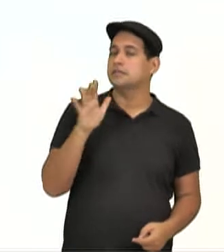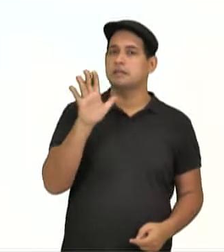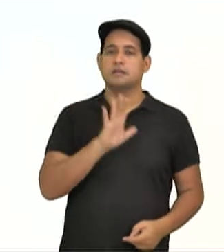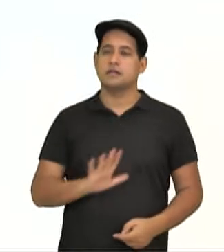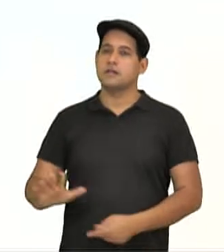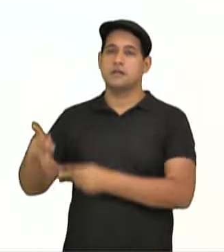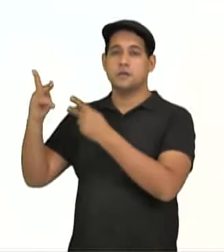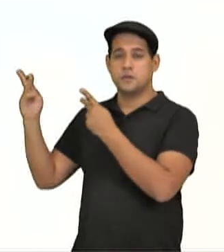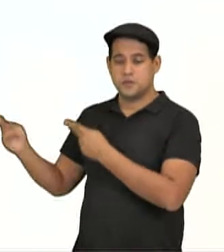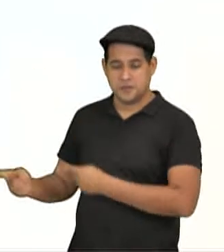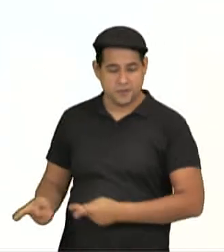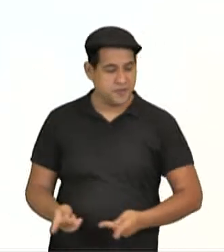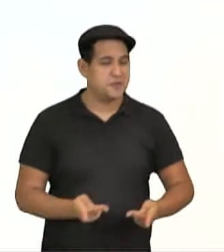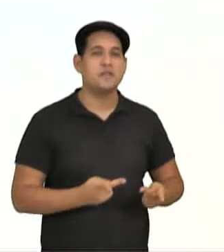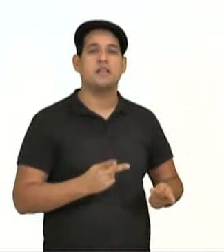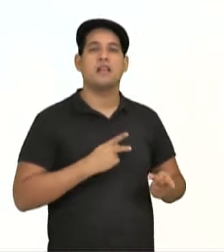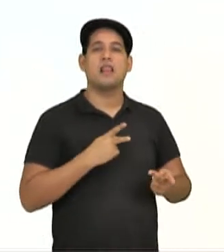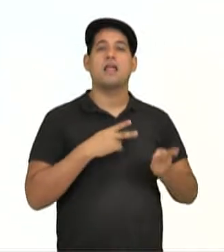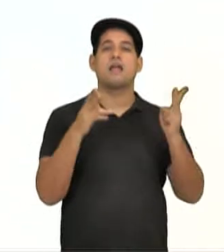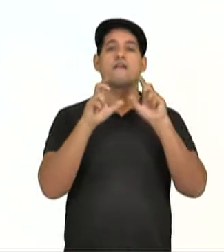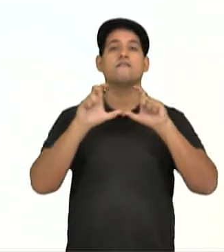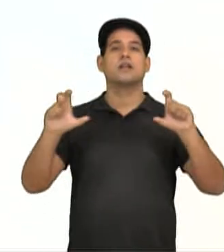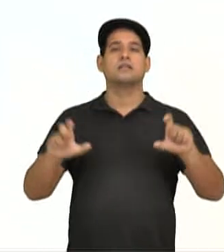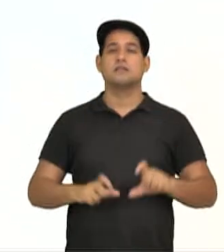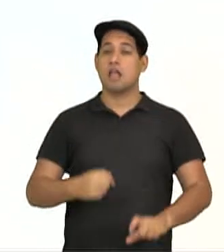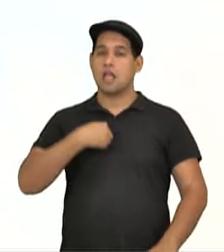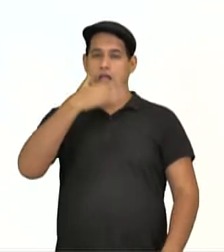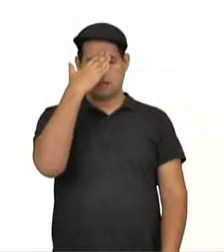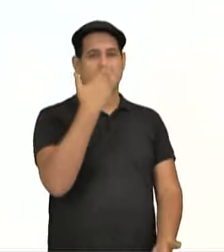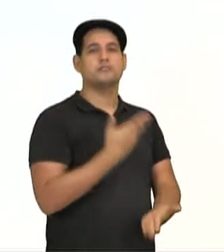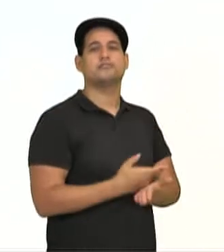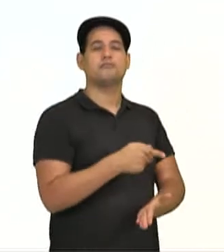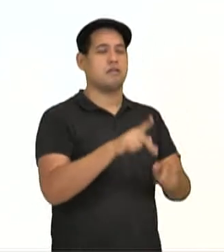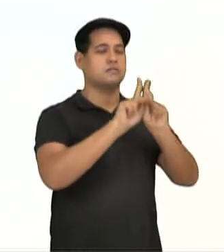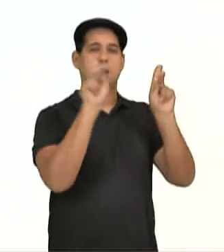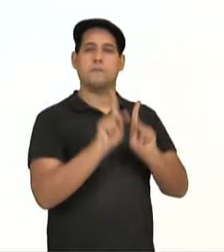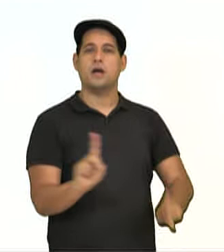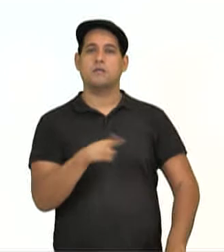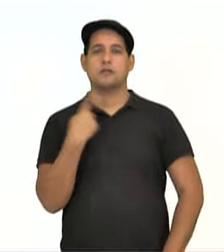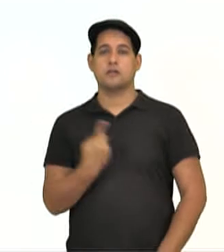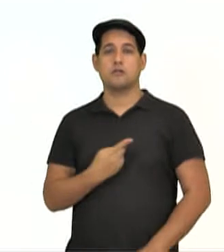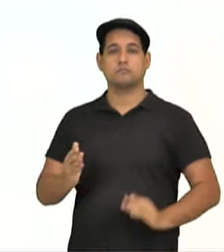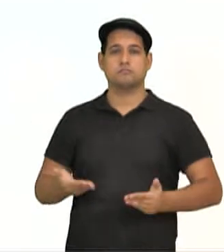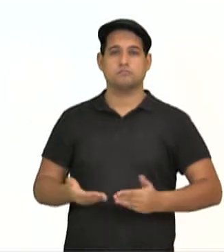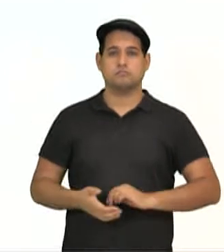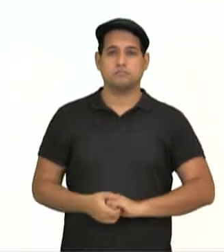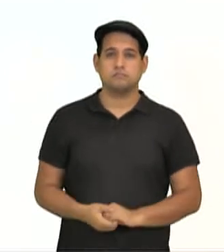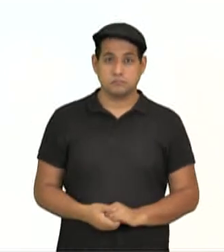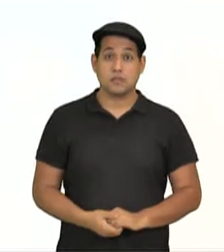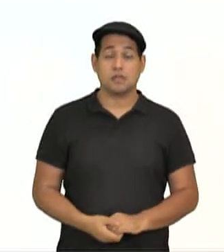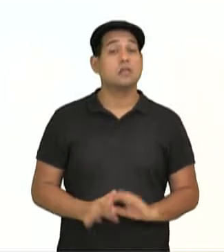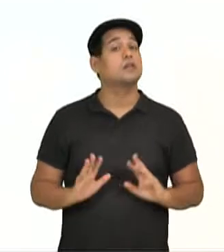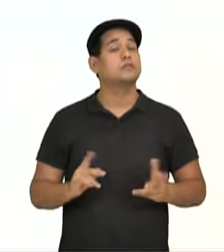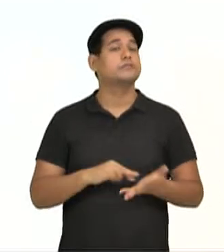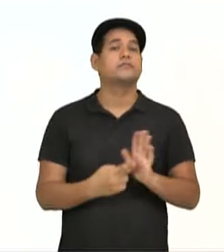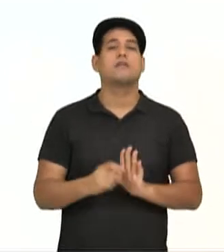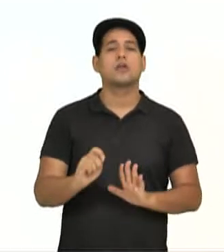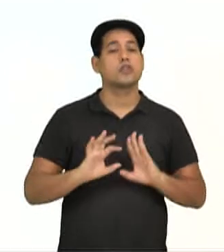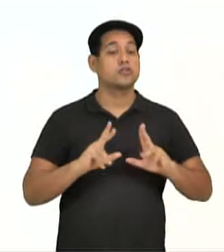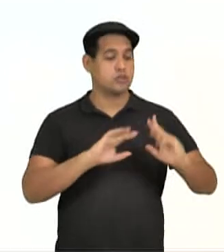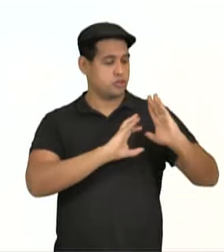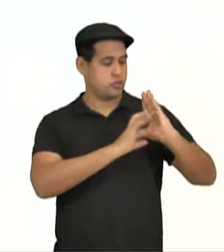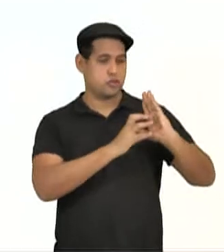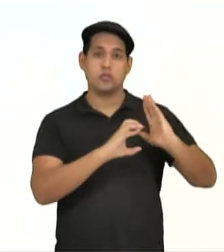e pronunciou sua famosa frase: "Creio que essa é a paz para a nossa época." Todavia, dentro do